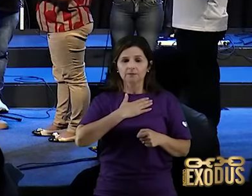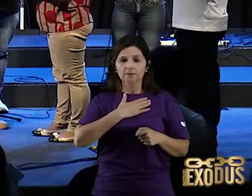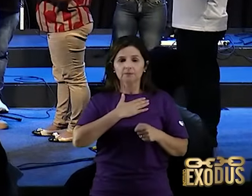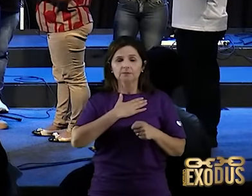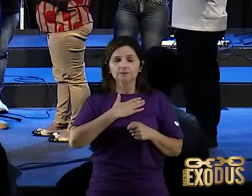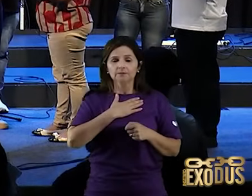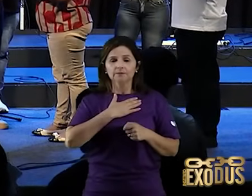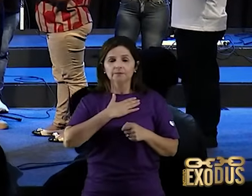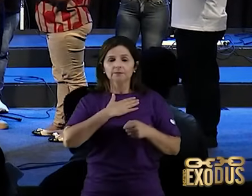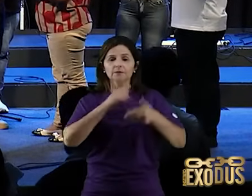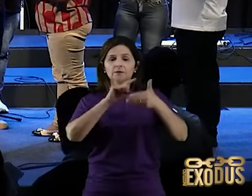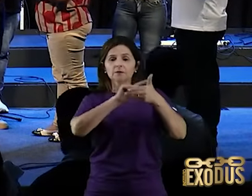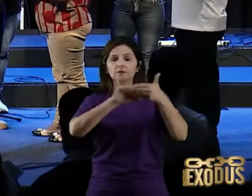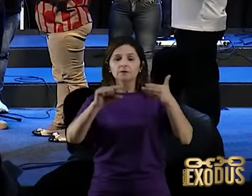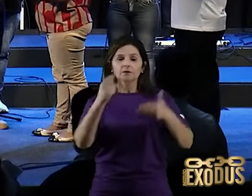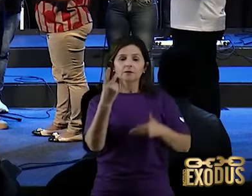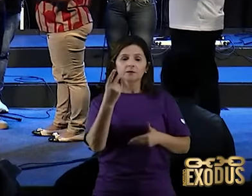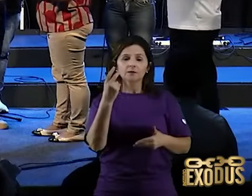verso